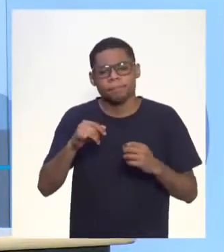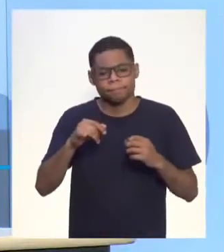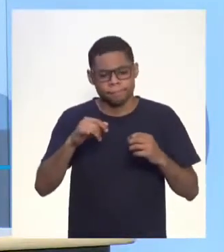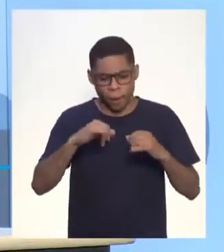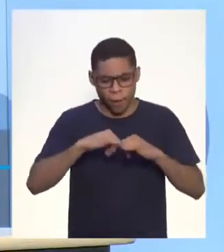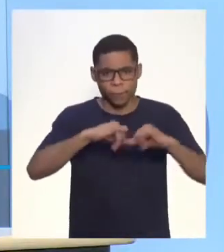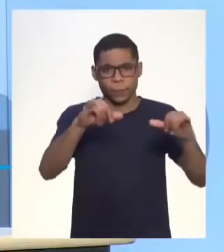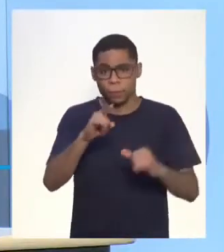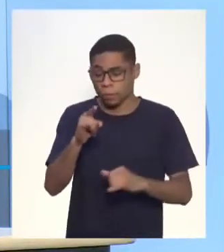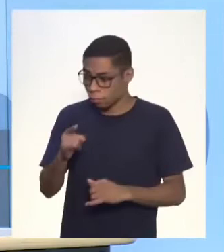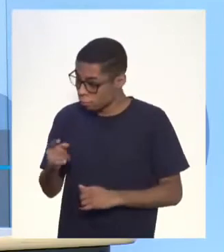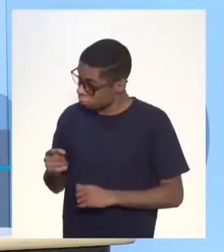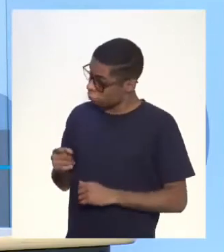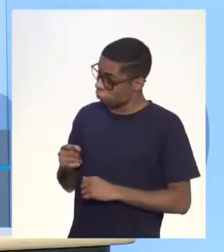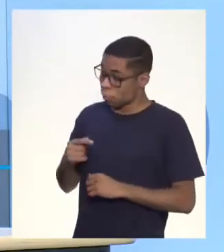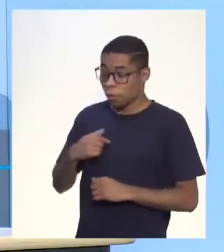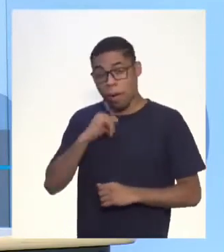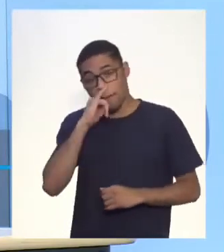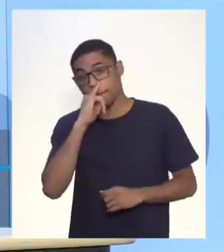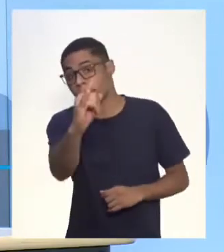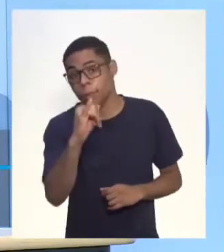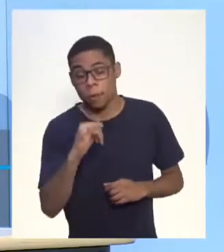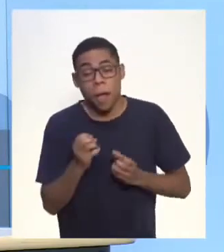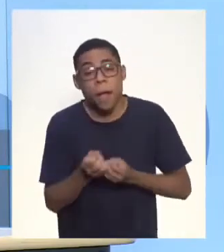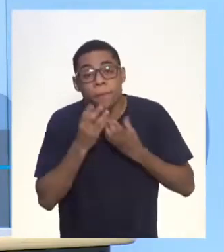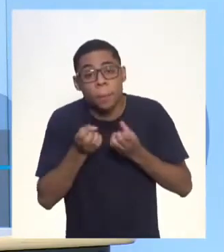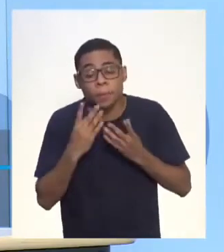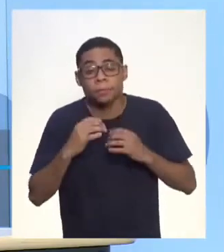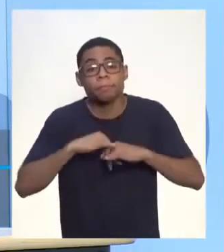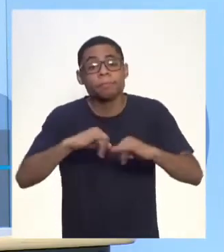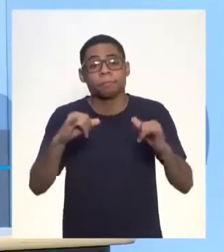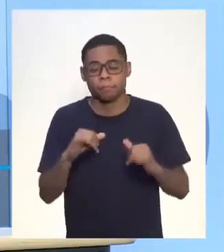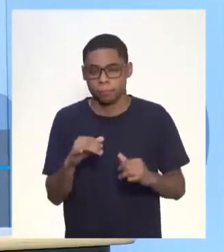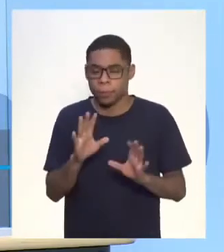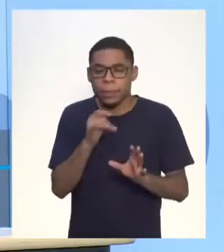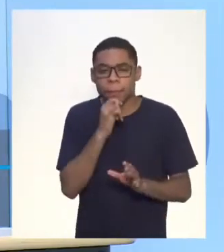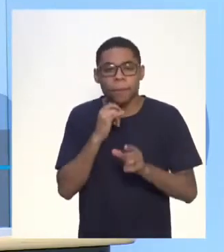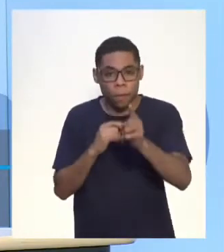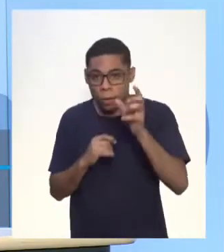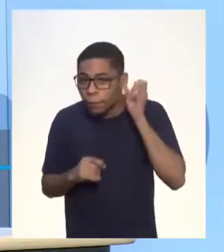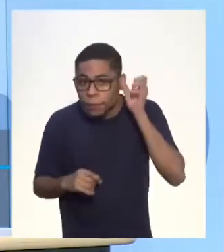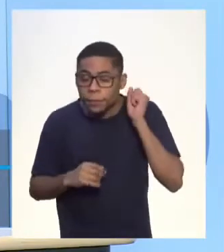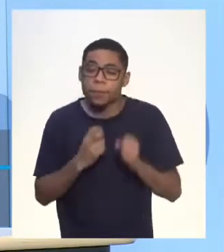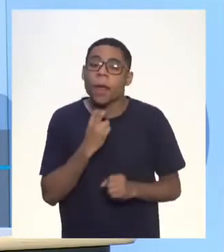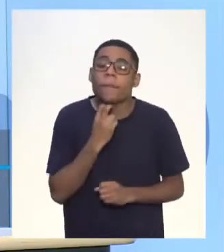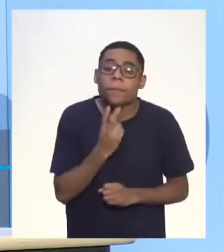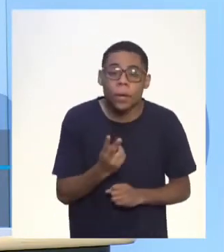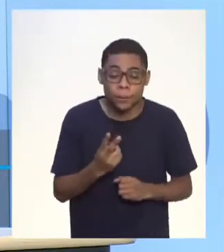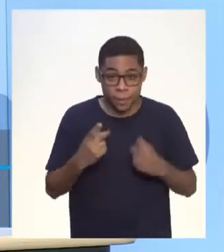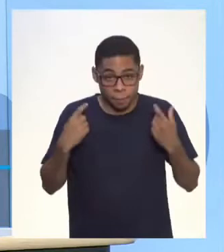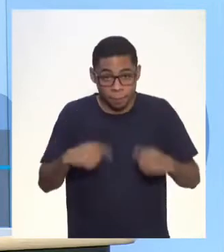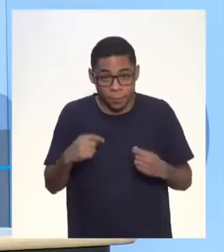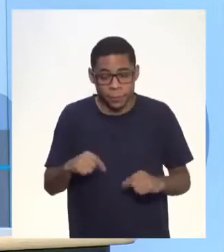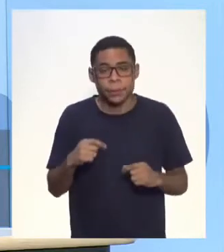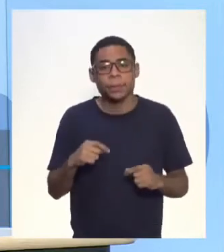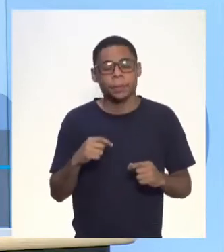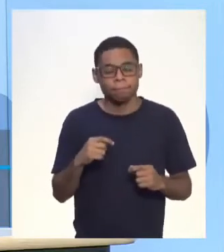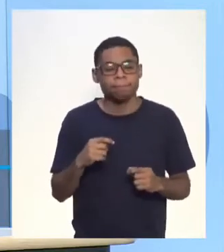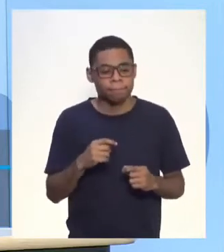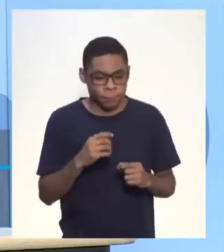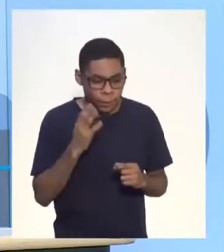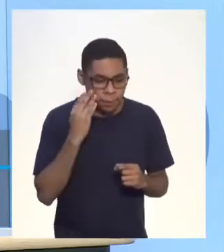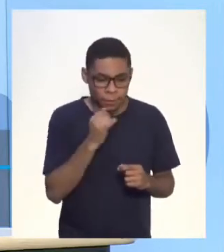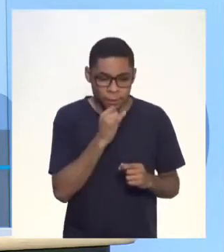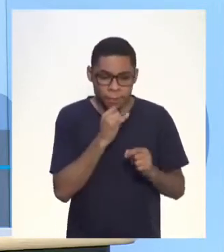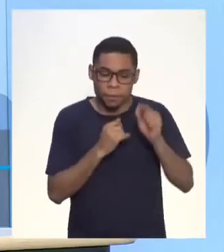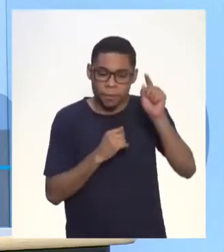informação através da voz, então a voz ela tem que demonstrar aí, né, a entonação, a questão das pontuações,